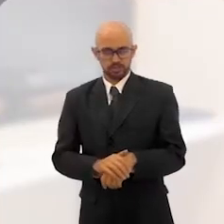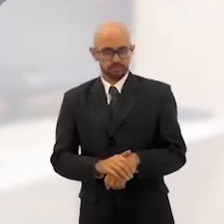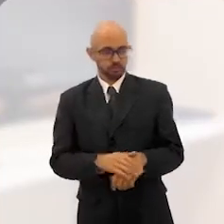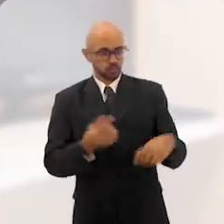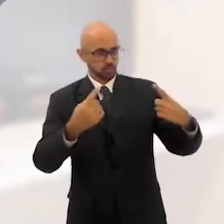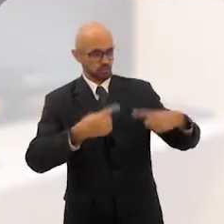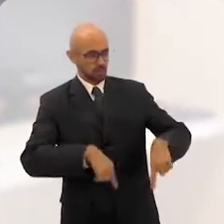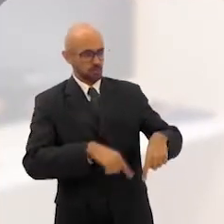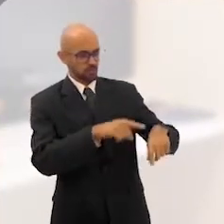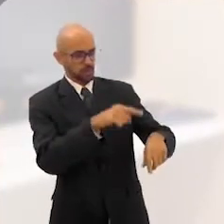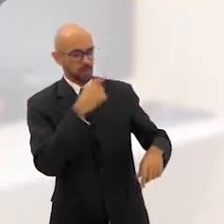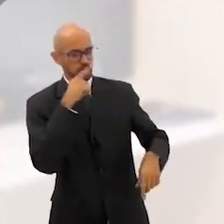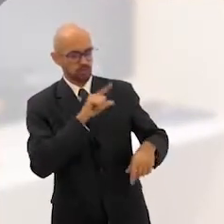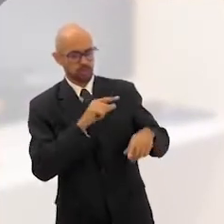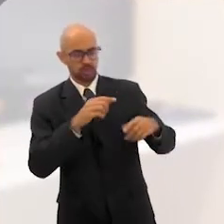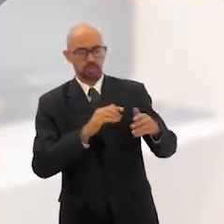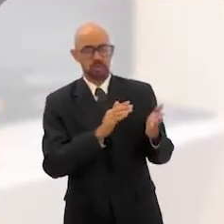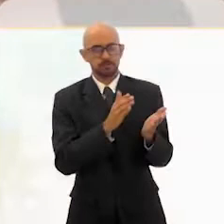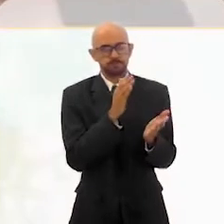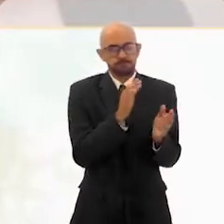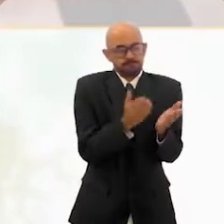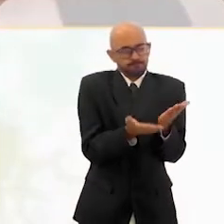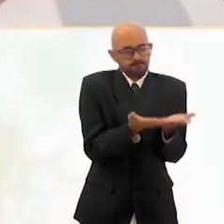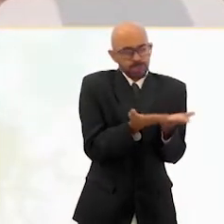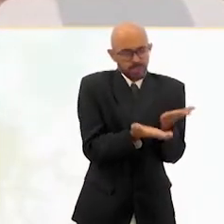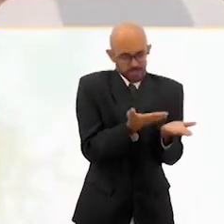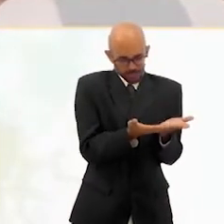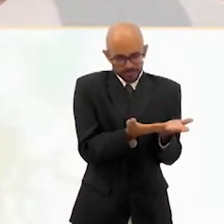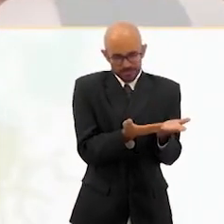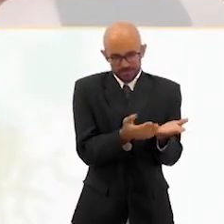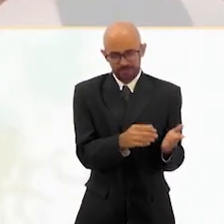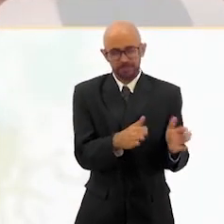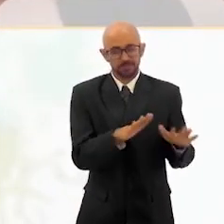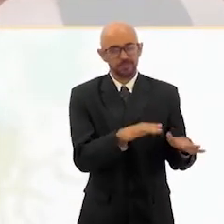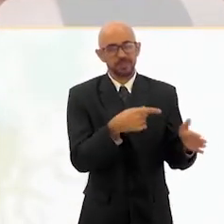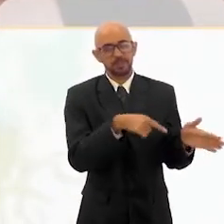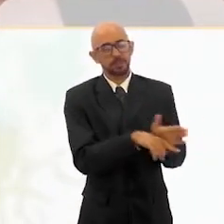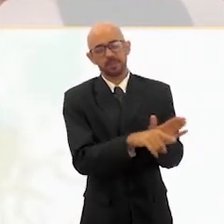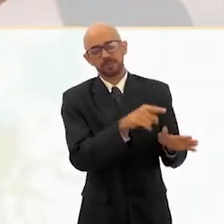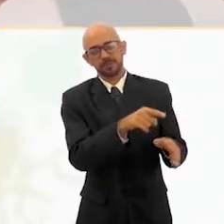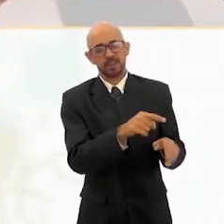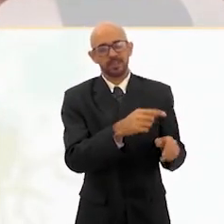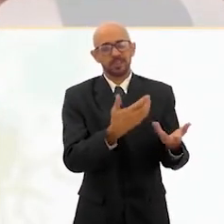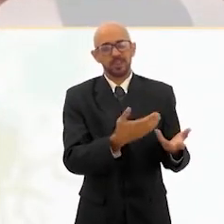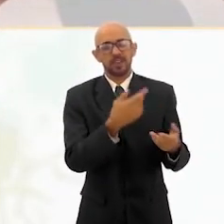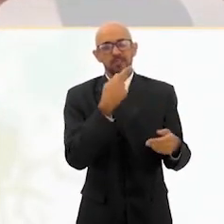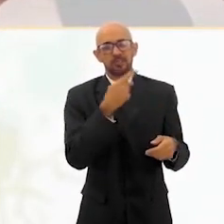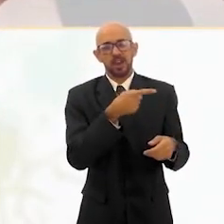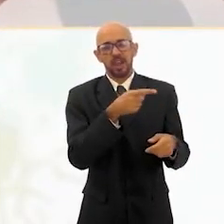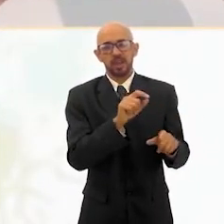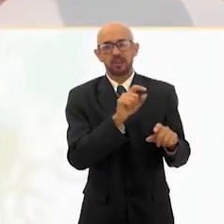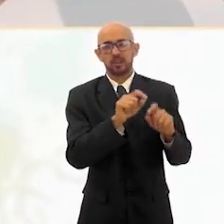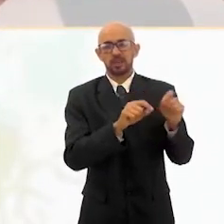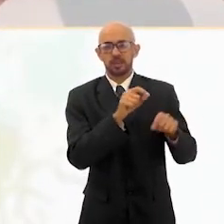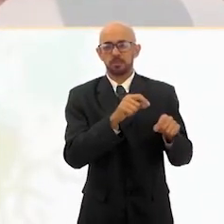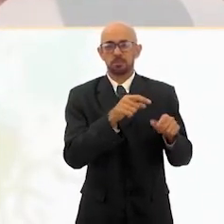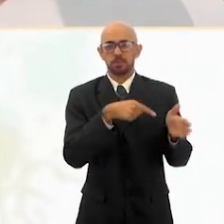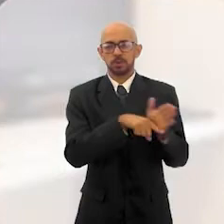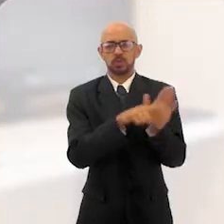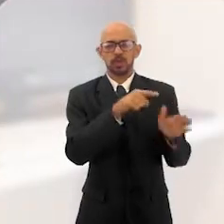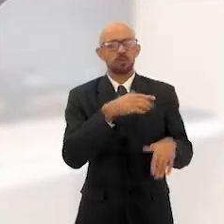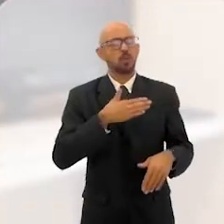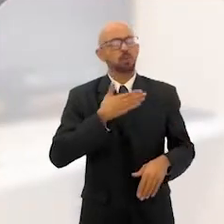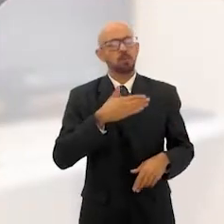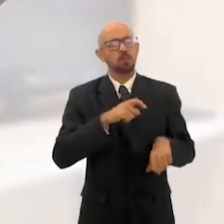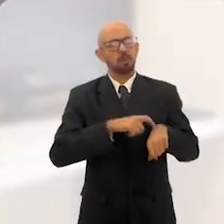grande desafio é dosar. Mas a Com próxima pergunta que eu queria te fazer é: eu perguntei qual o momento mais alegre da sua